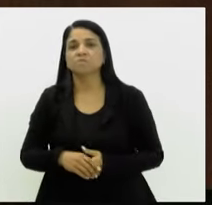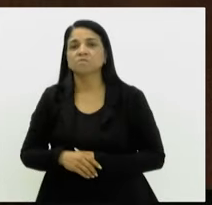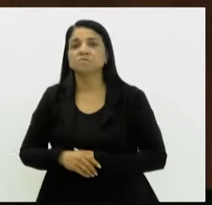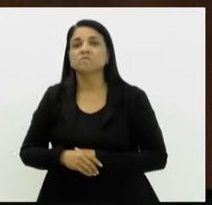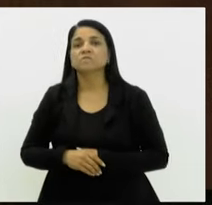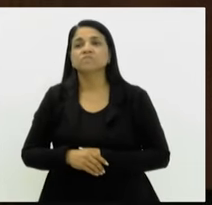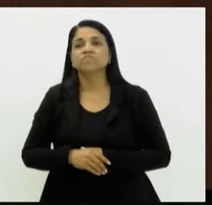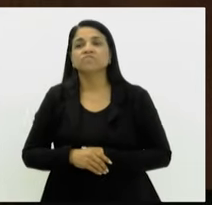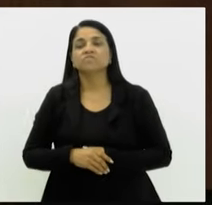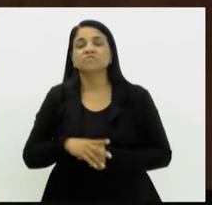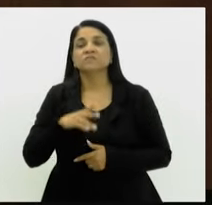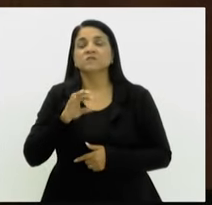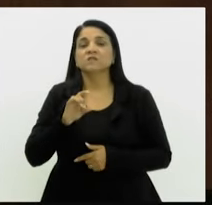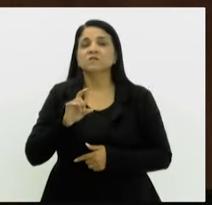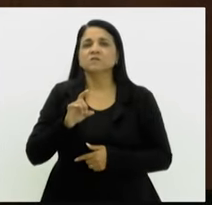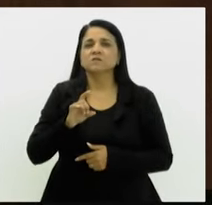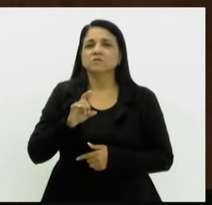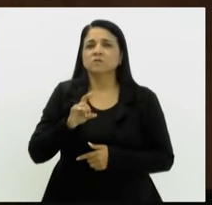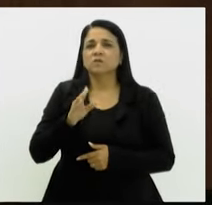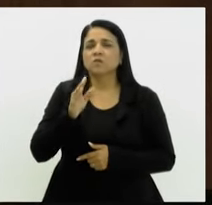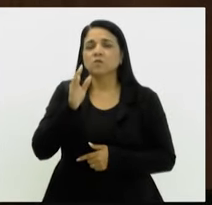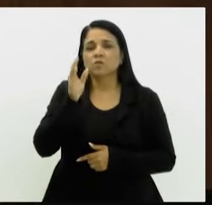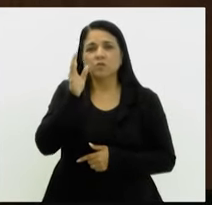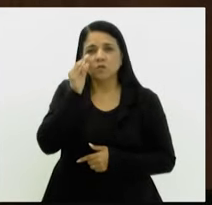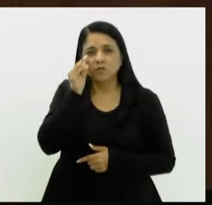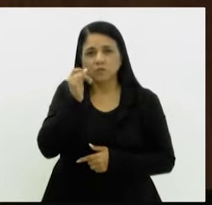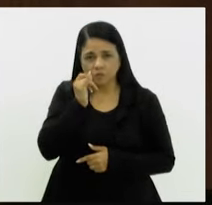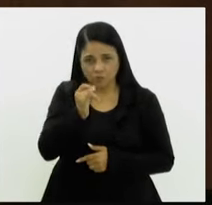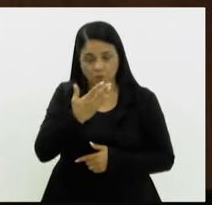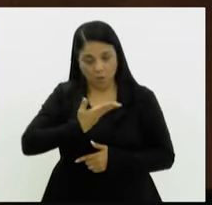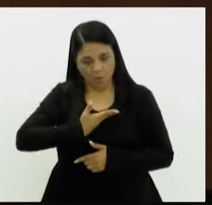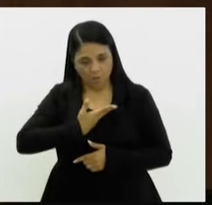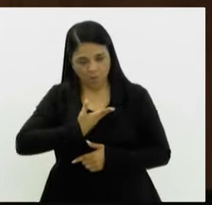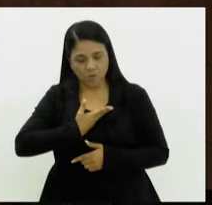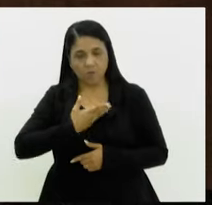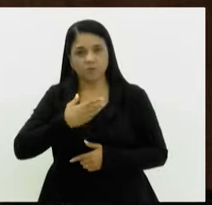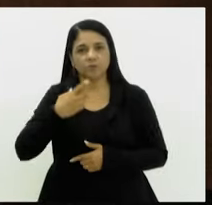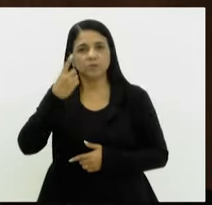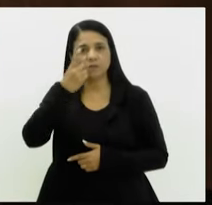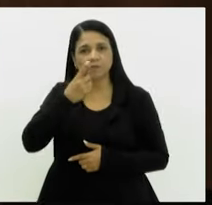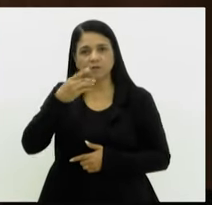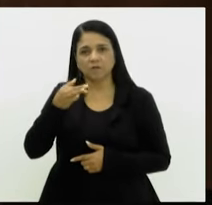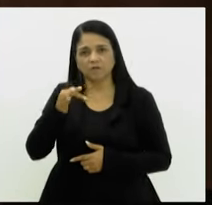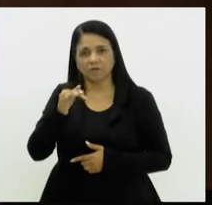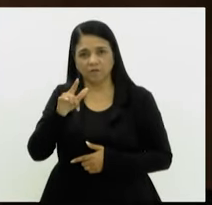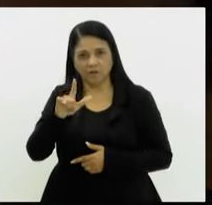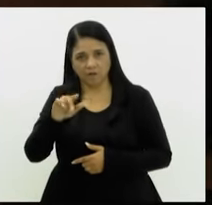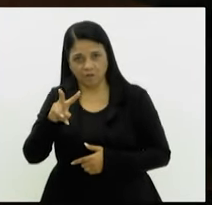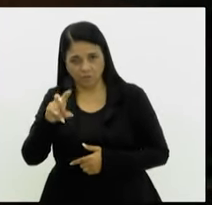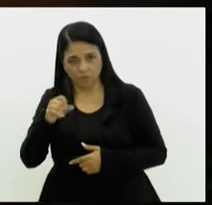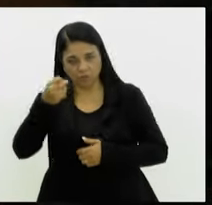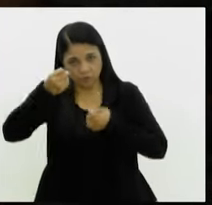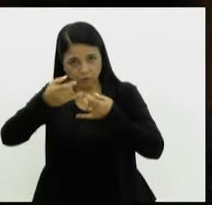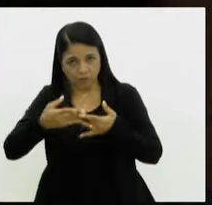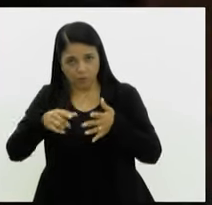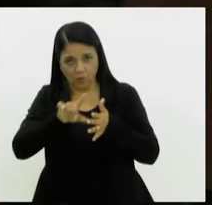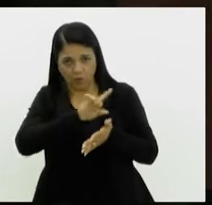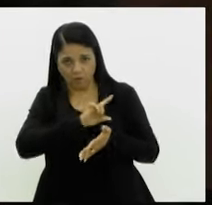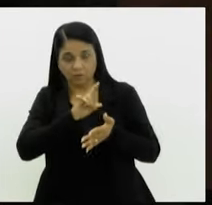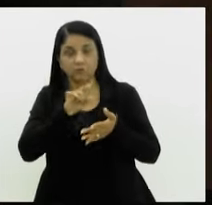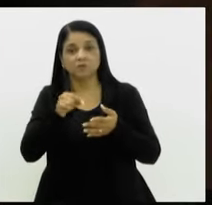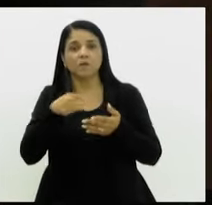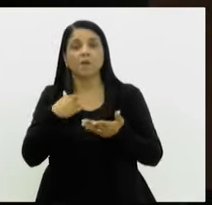como foi citado, apenas uma observação, nosso querido e meu amigo deputado Flávio Serafini, a nossa intenção de propor,